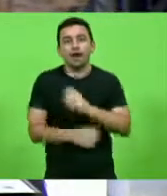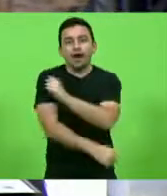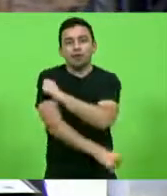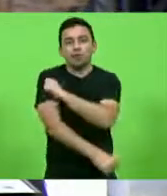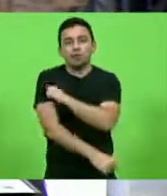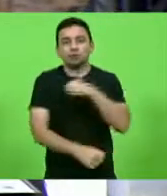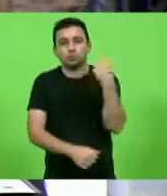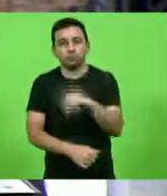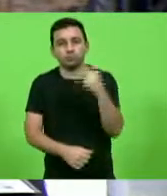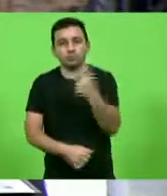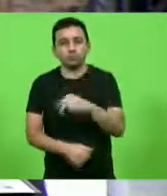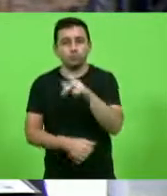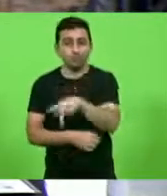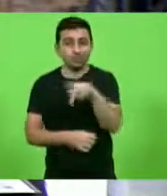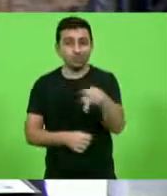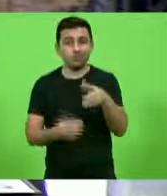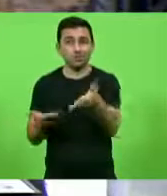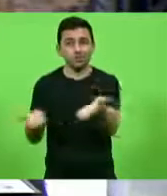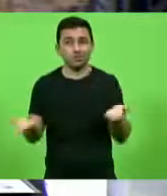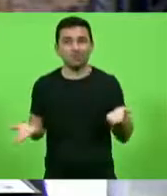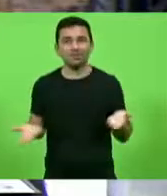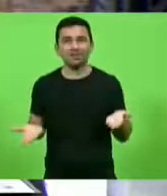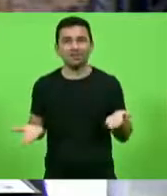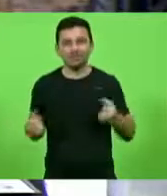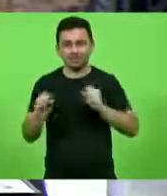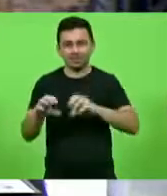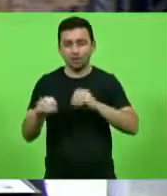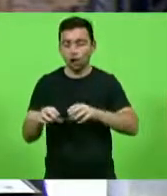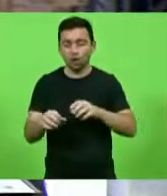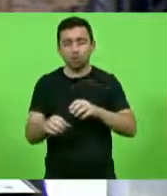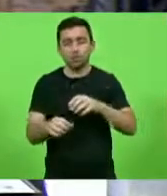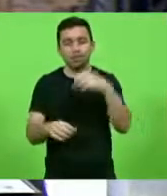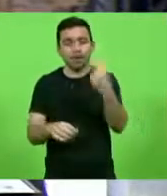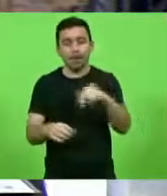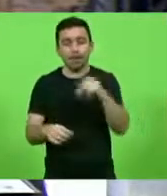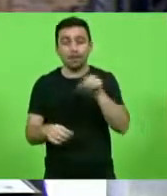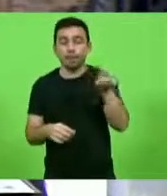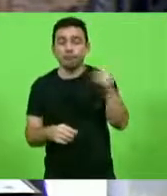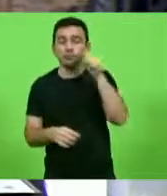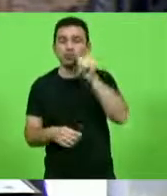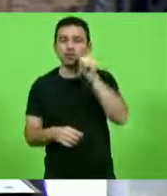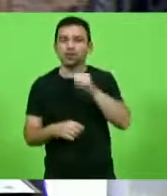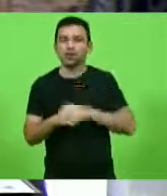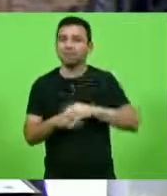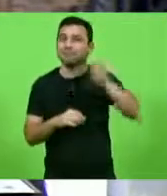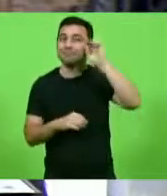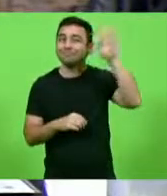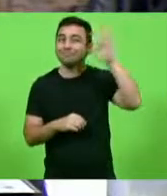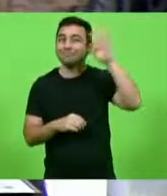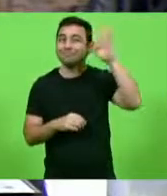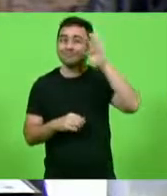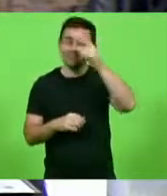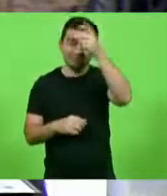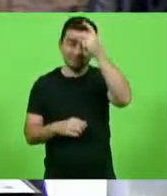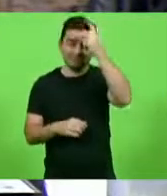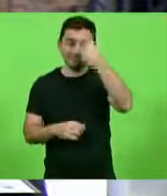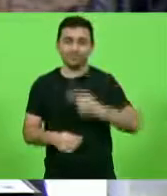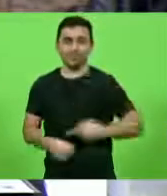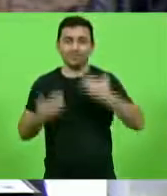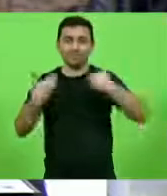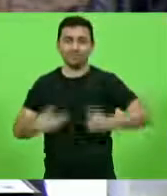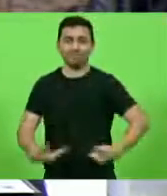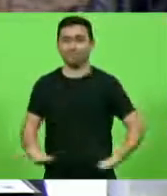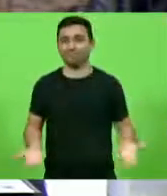professor, tu acha que o problema está ali, que tu vai ensinar para não bater na mulher? Às vezes é índole. E o brasileiro, ele tem...